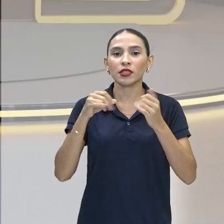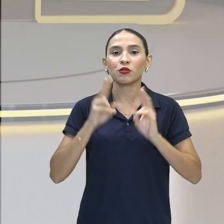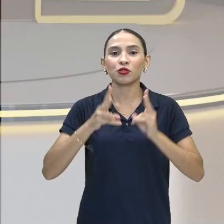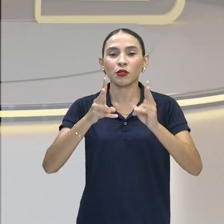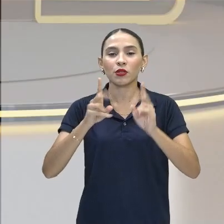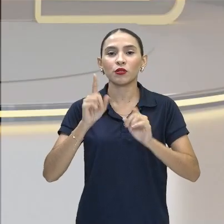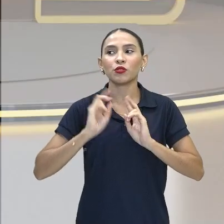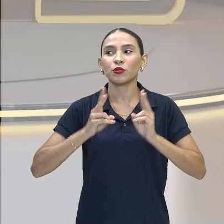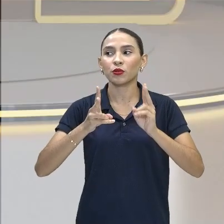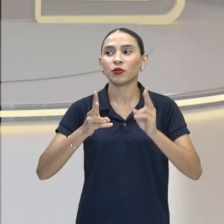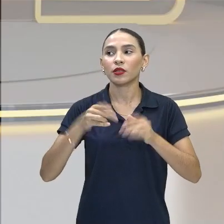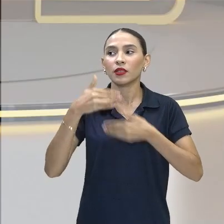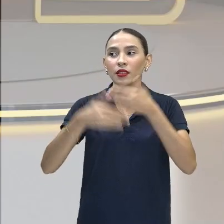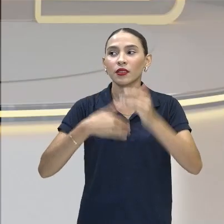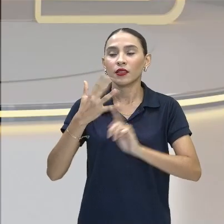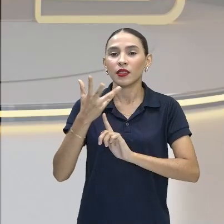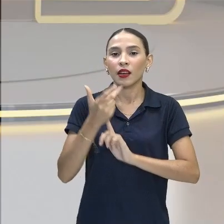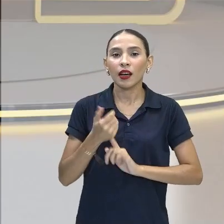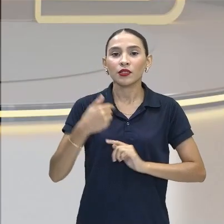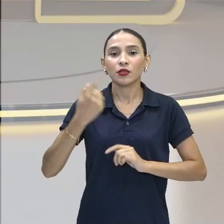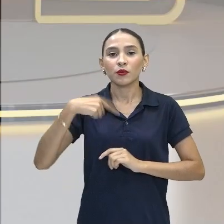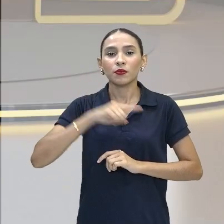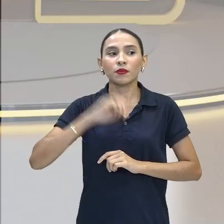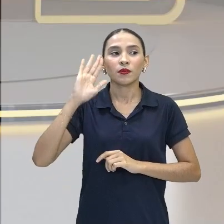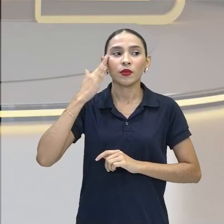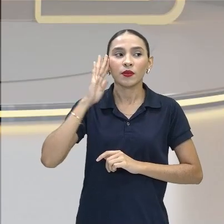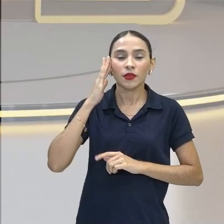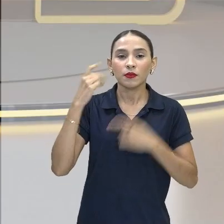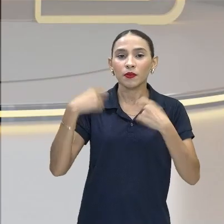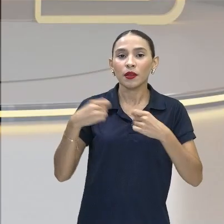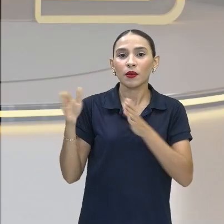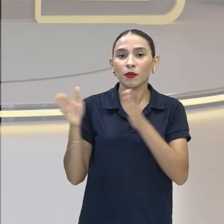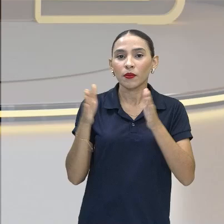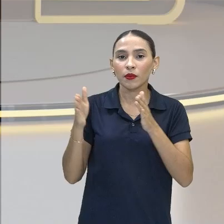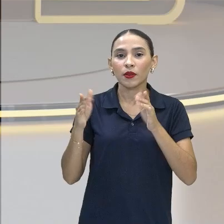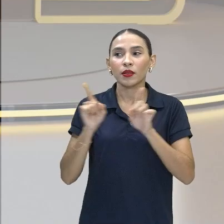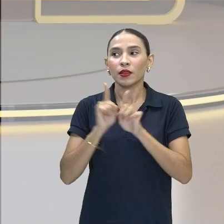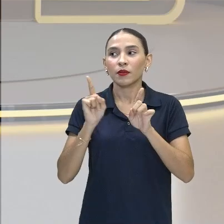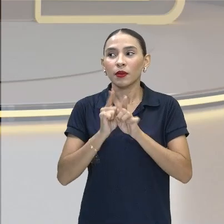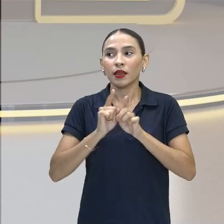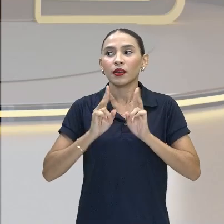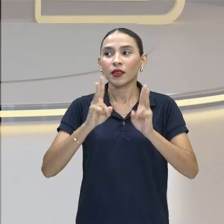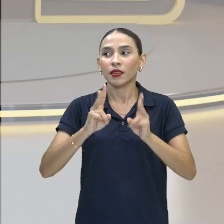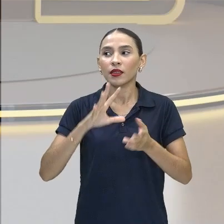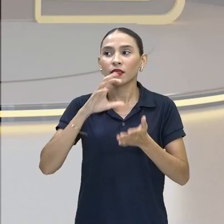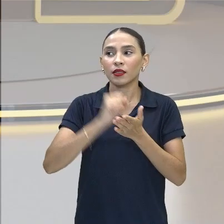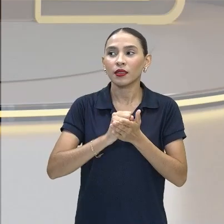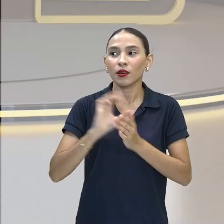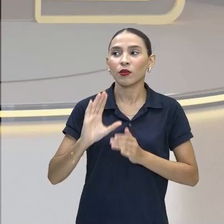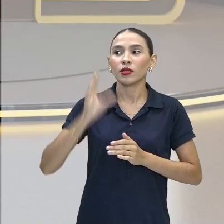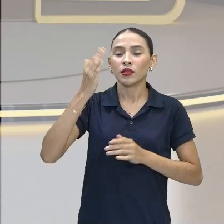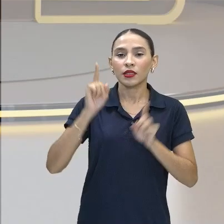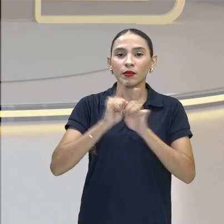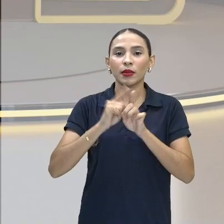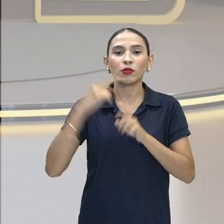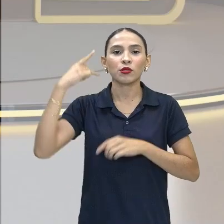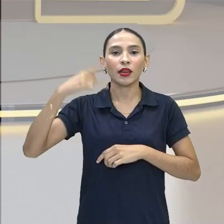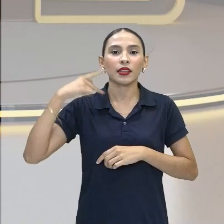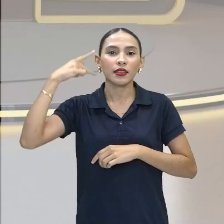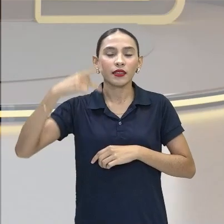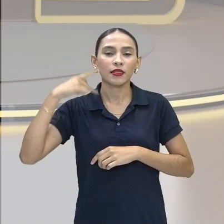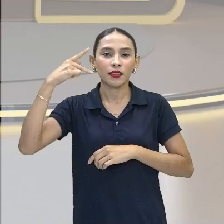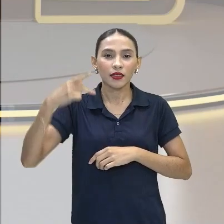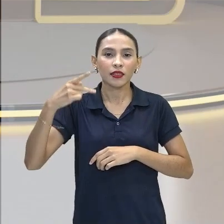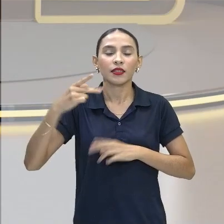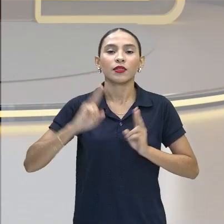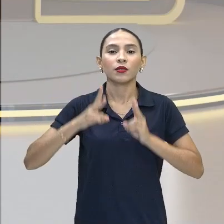a arte, né, nós temos que entender o período que ela foi feita, o que estava acontecendo politicamente, economicamente,